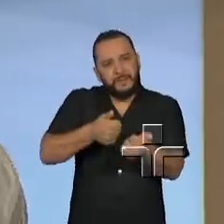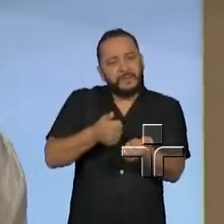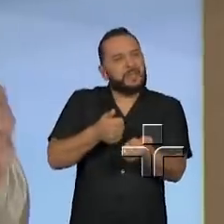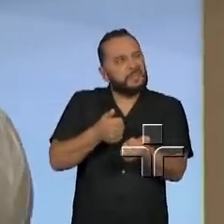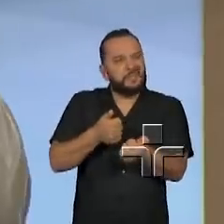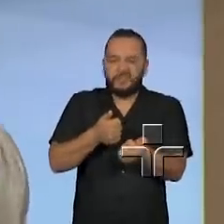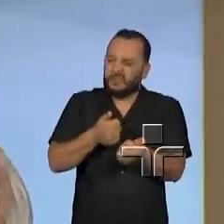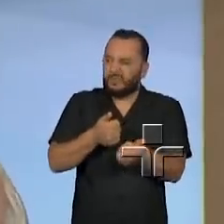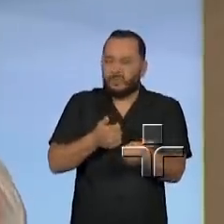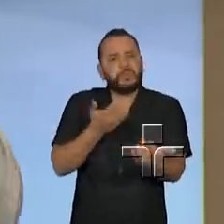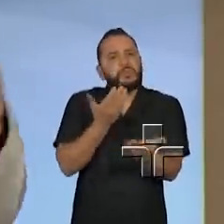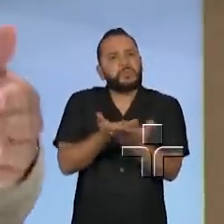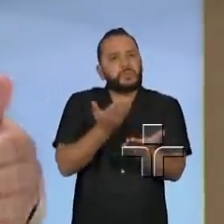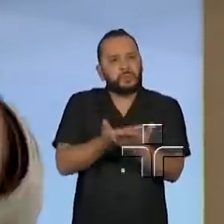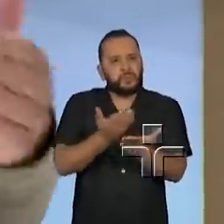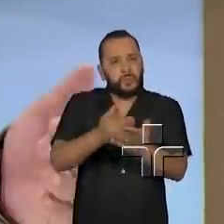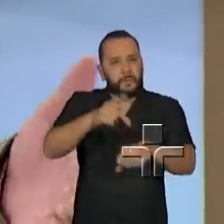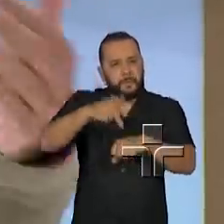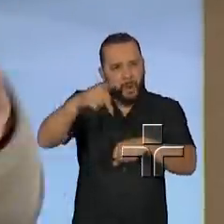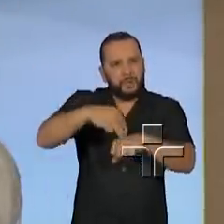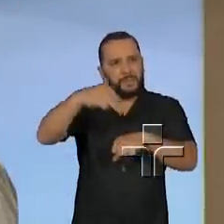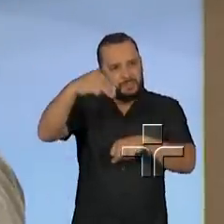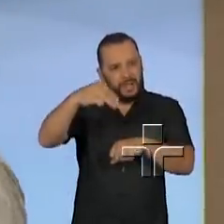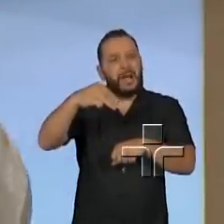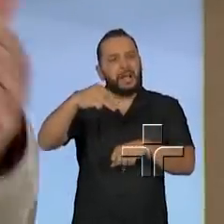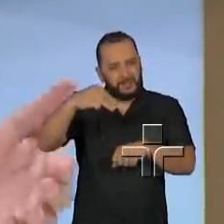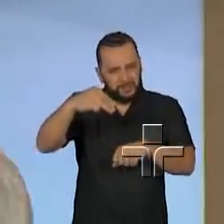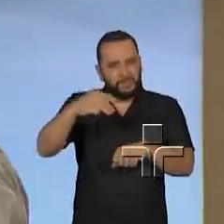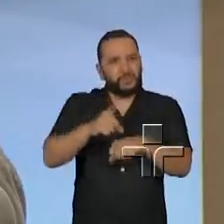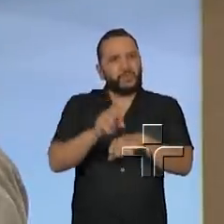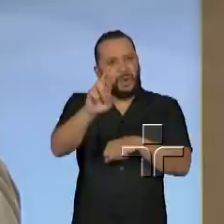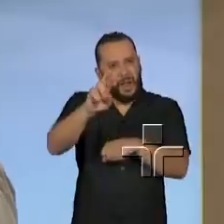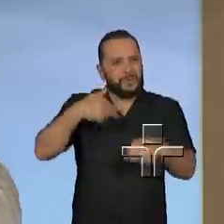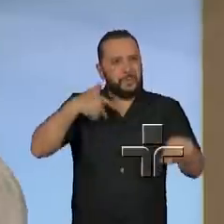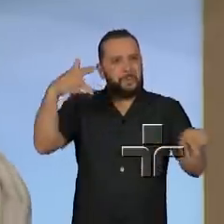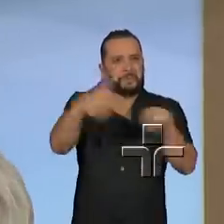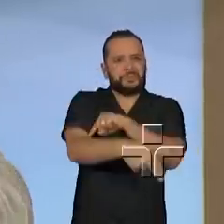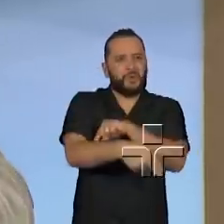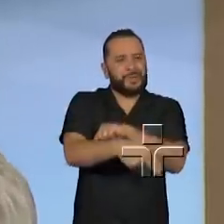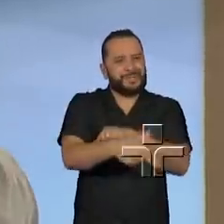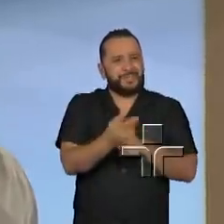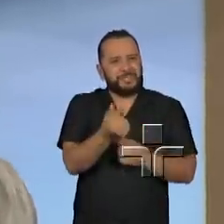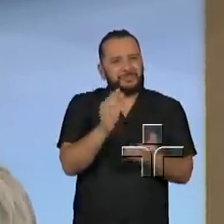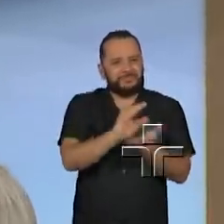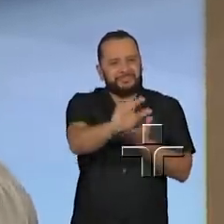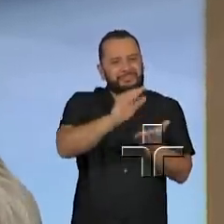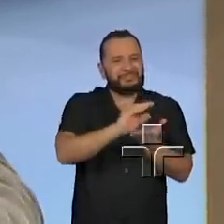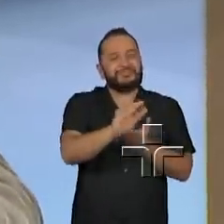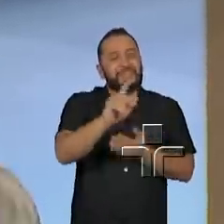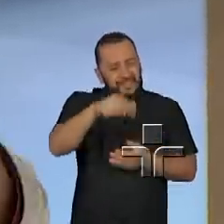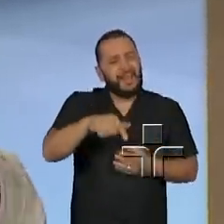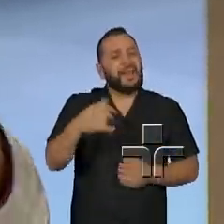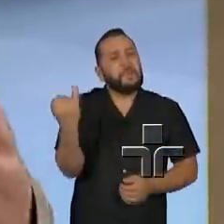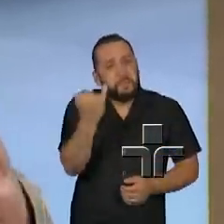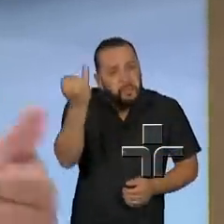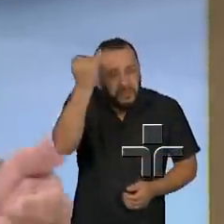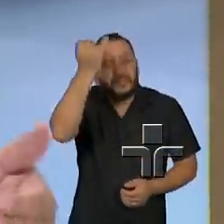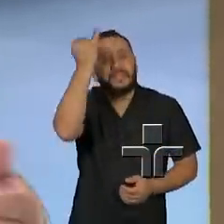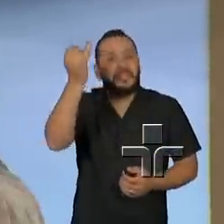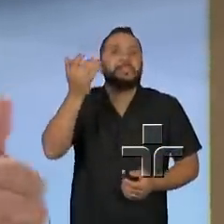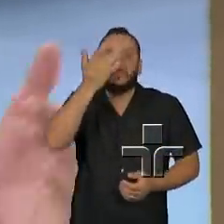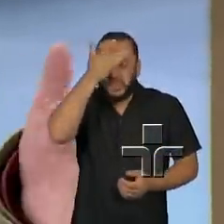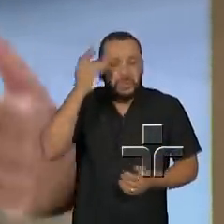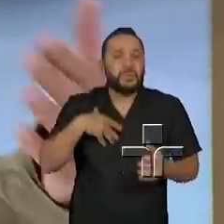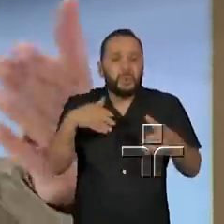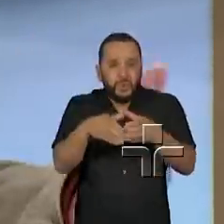de pós-graduação, mestrado, doutorado e pesquisadores em início de carreira, pós-graduação, que são uma parte importante, significativa do contingente dos